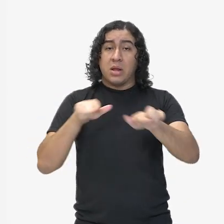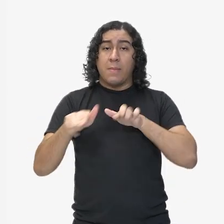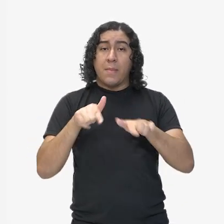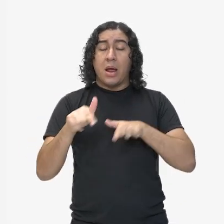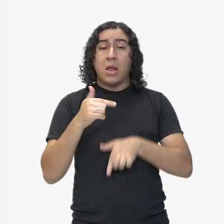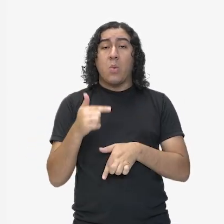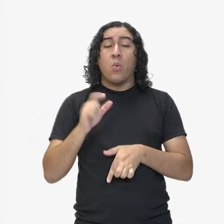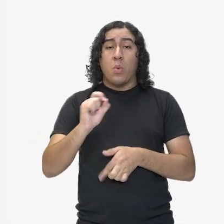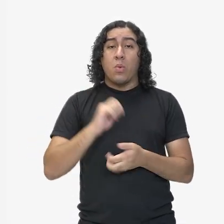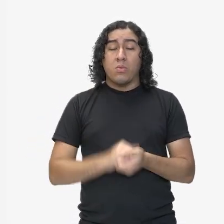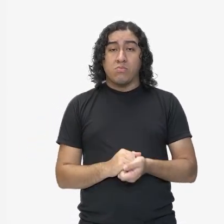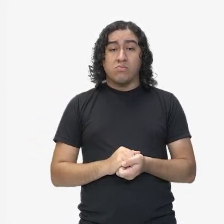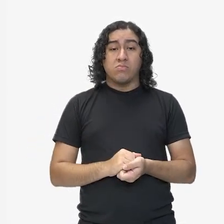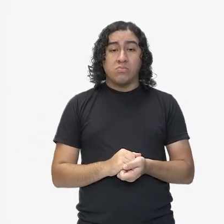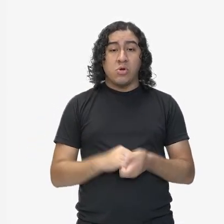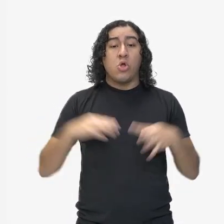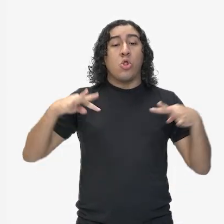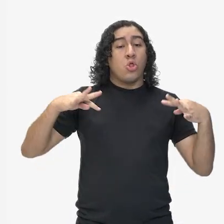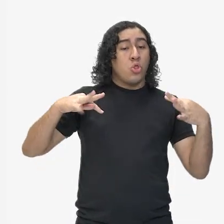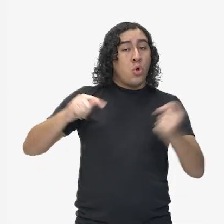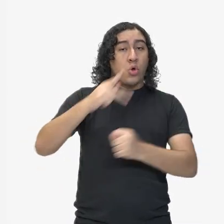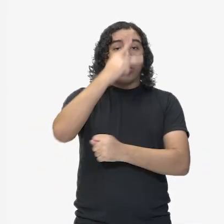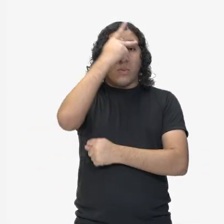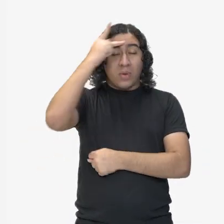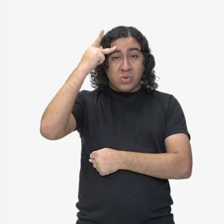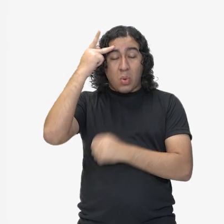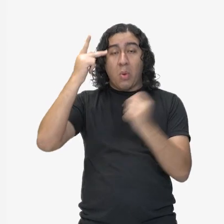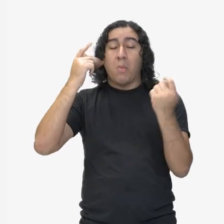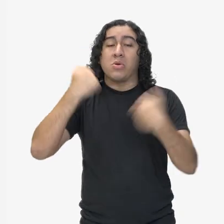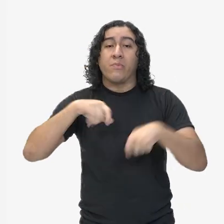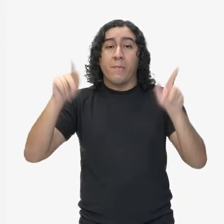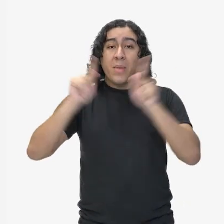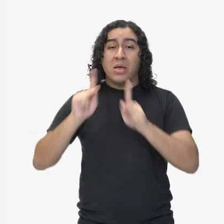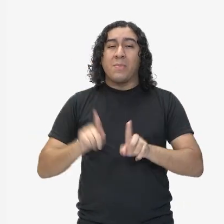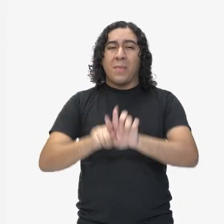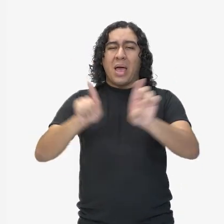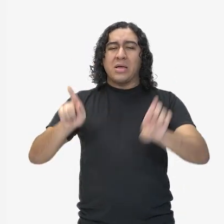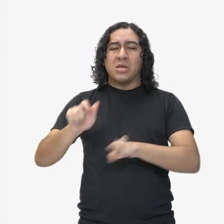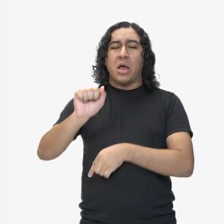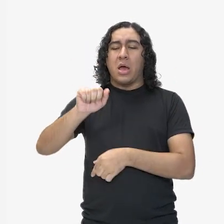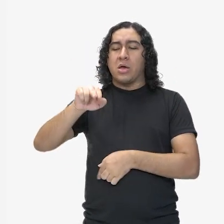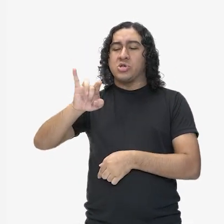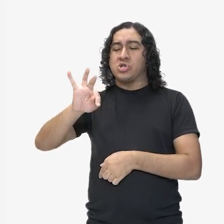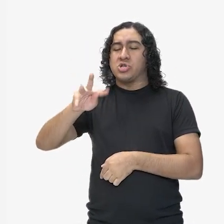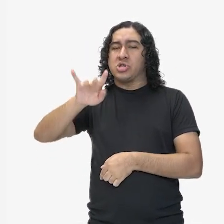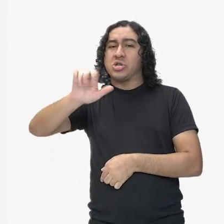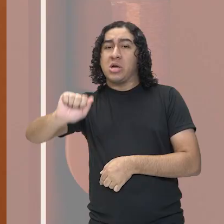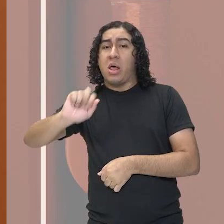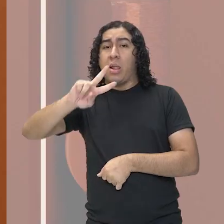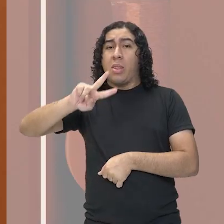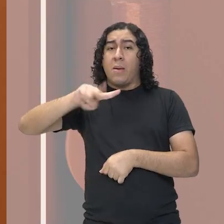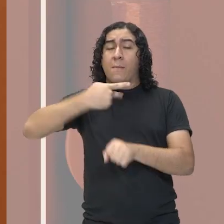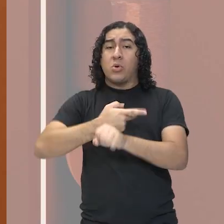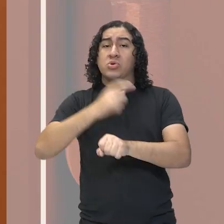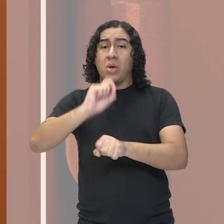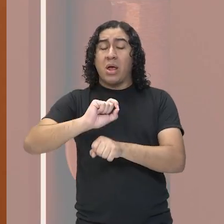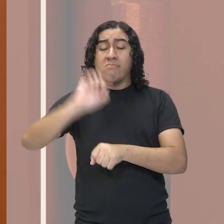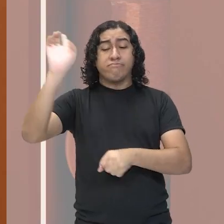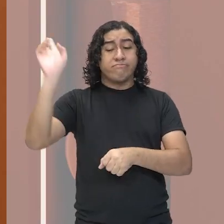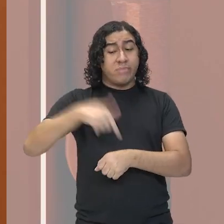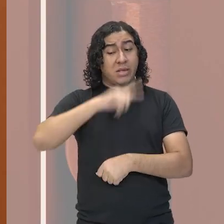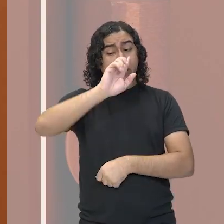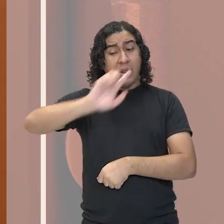prometeu anistia a todos os envolvidos. Só que nós vamos ver que essa anistia depois ela foi negada, né? E